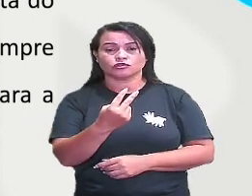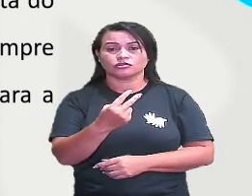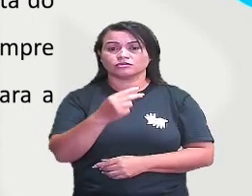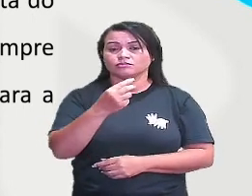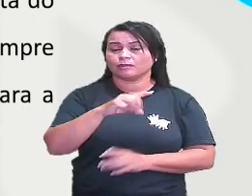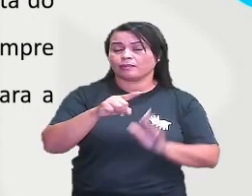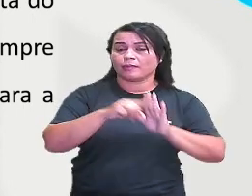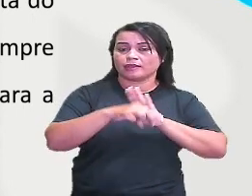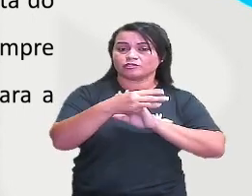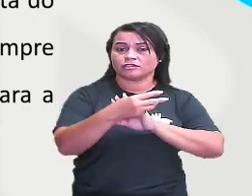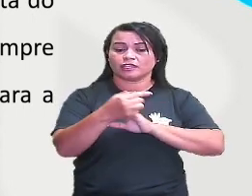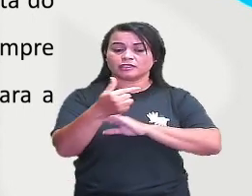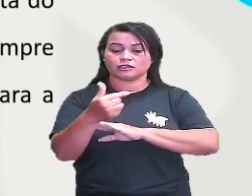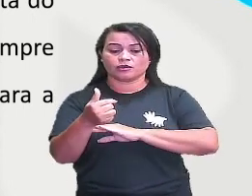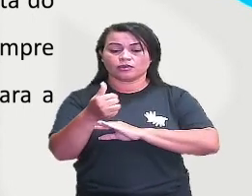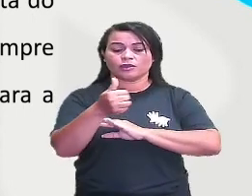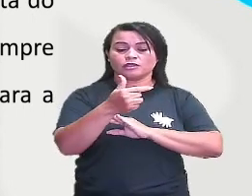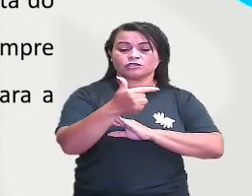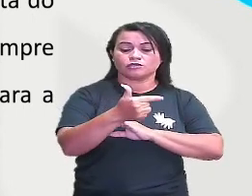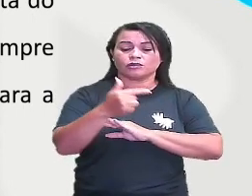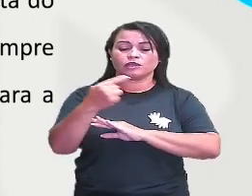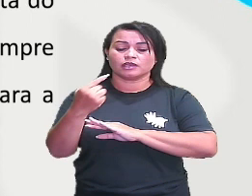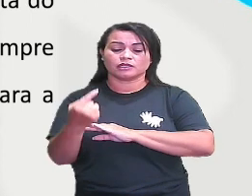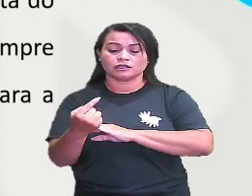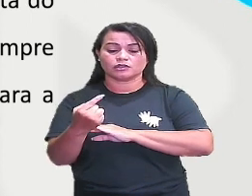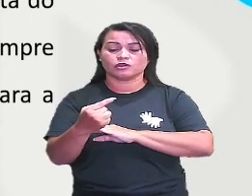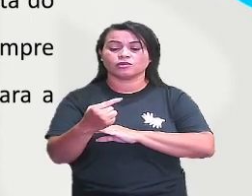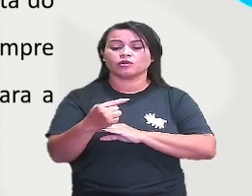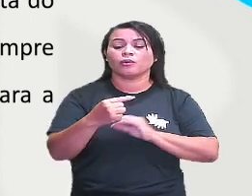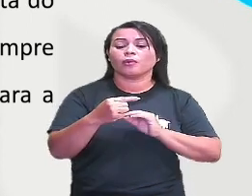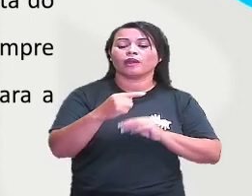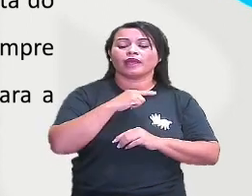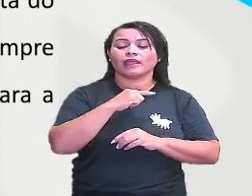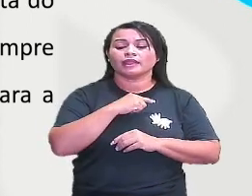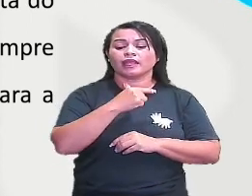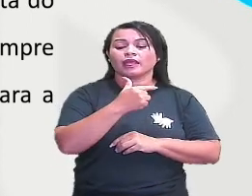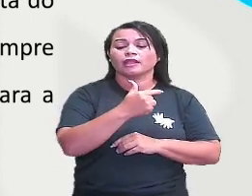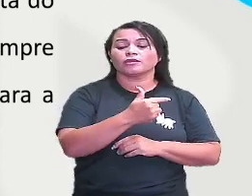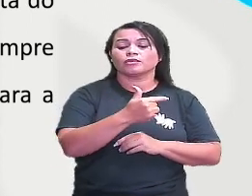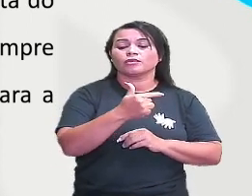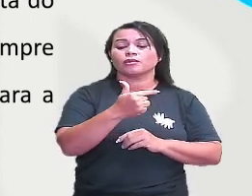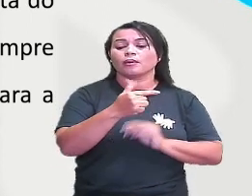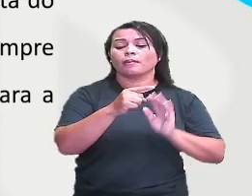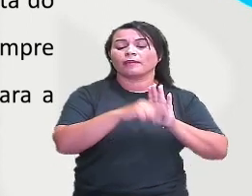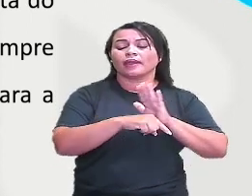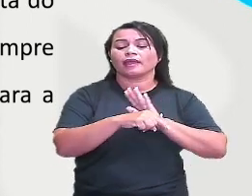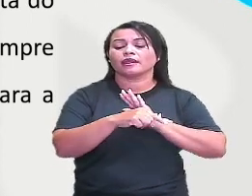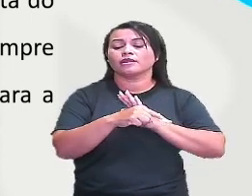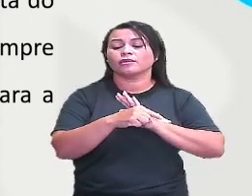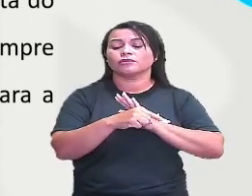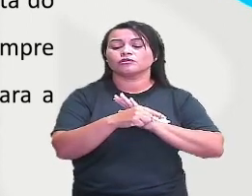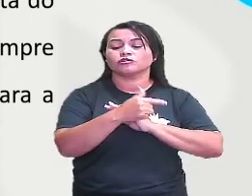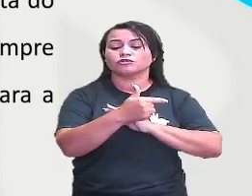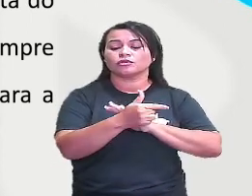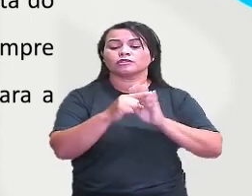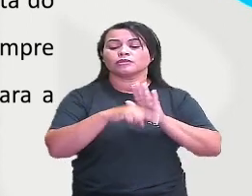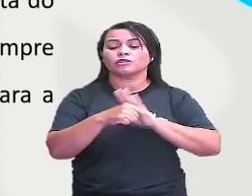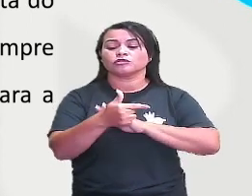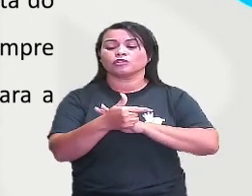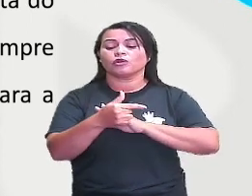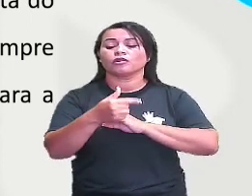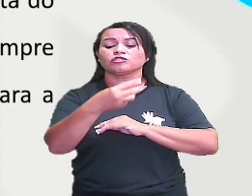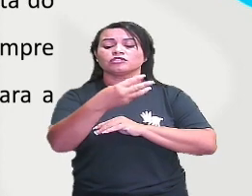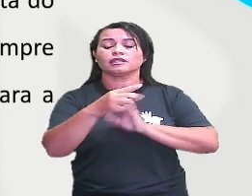2 e 3 e menos 3. Presta bem atenção, 2 e 1, ele vai estar no